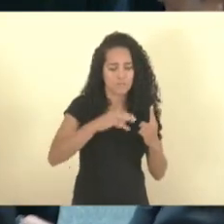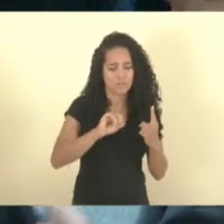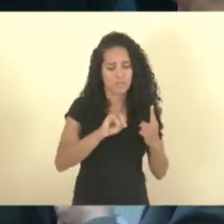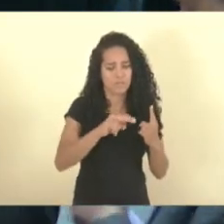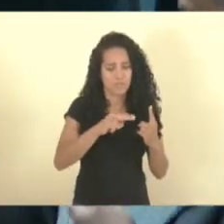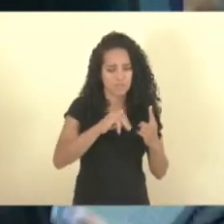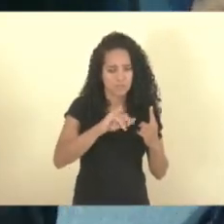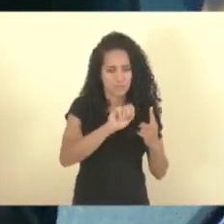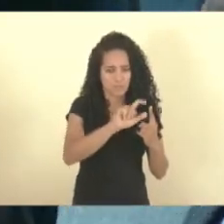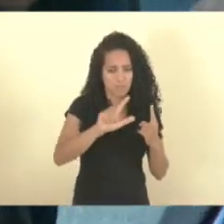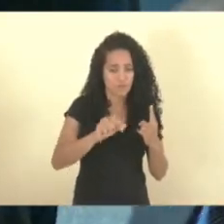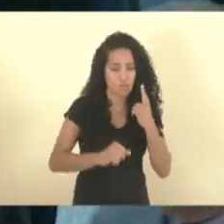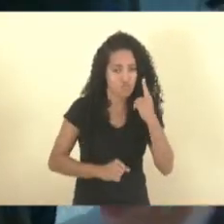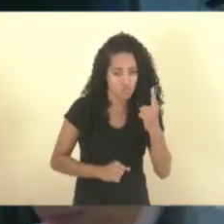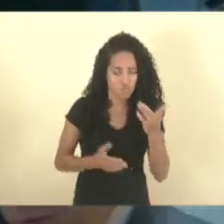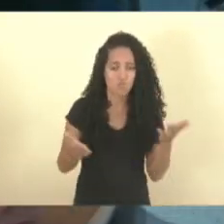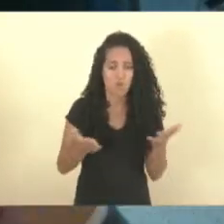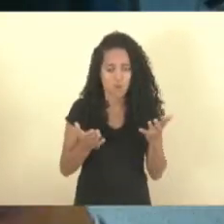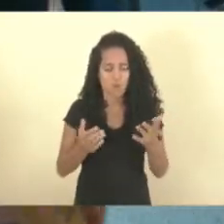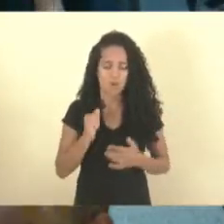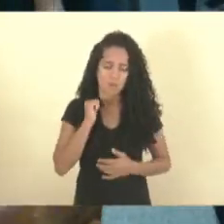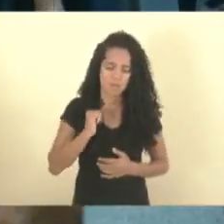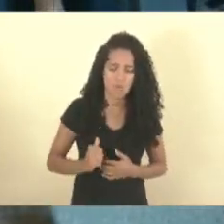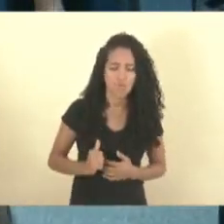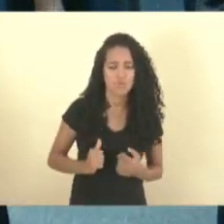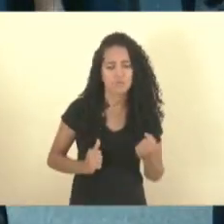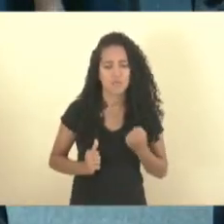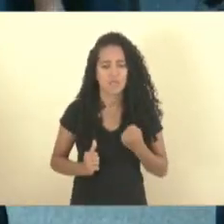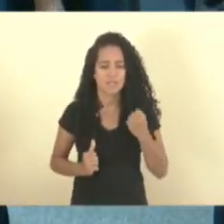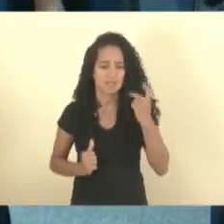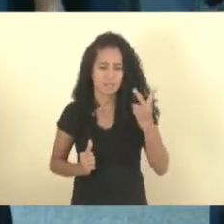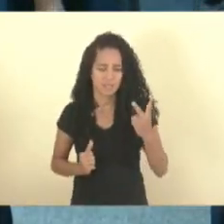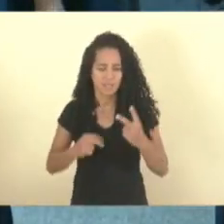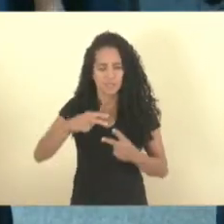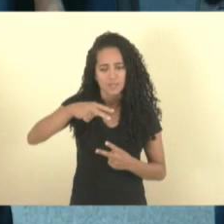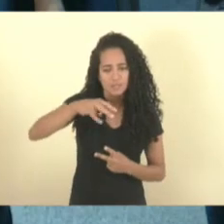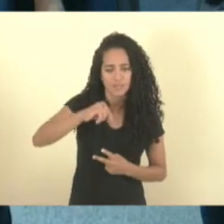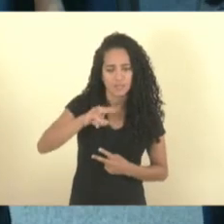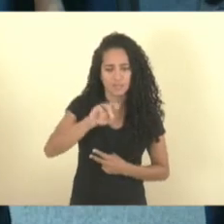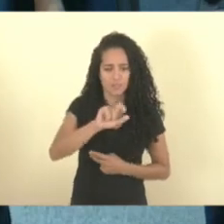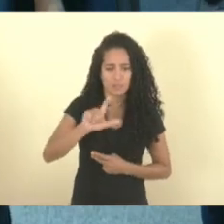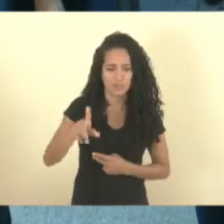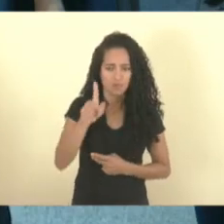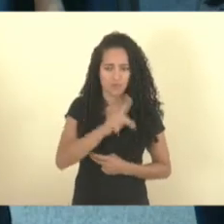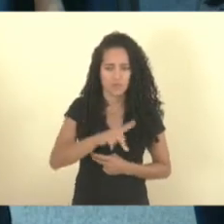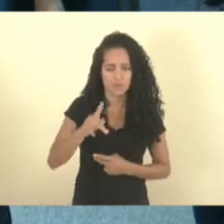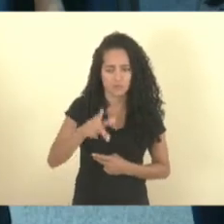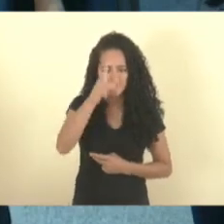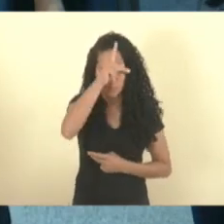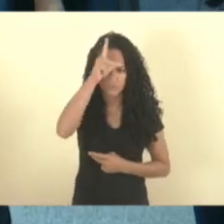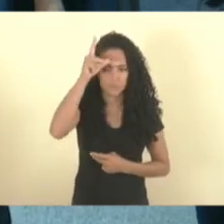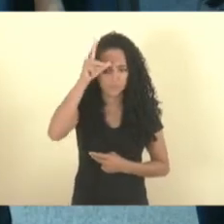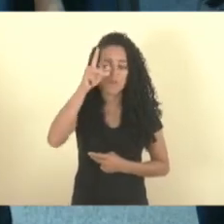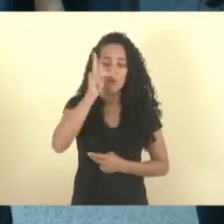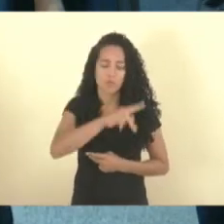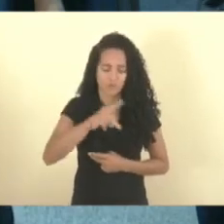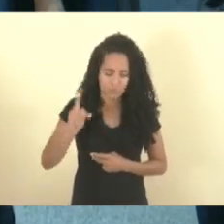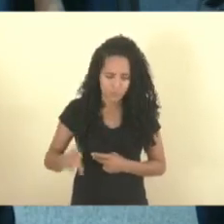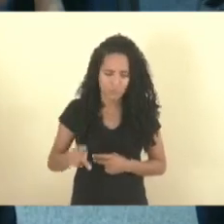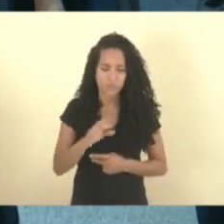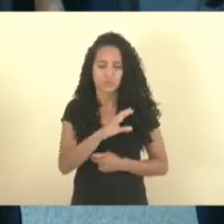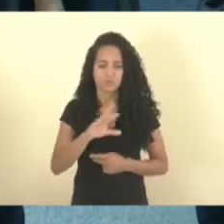agora também temos a bolsa nível 2 para professor municipal coordenador do PAIS,